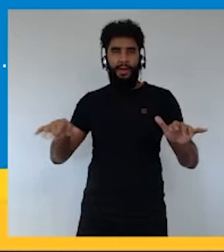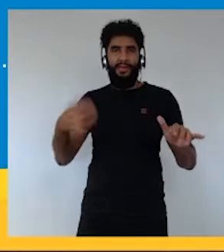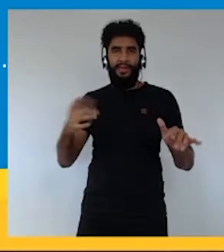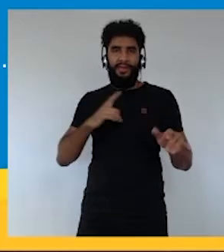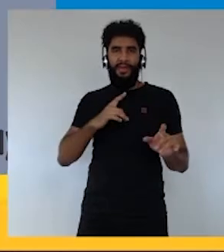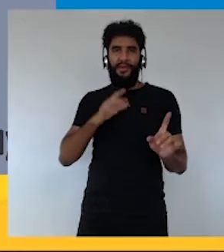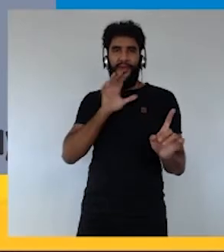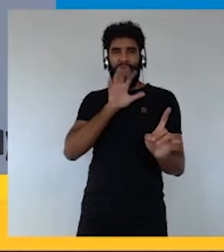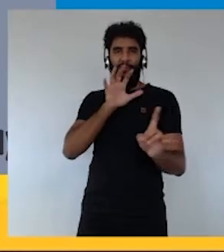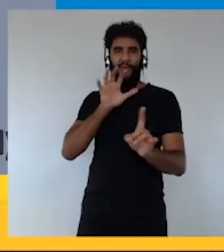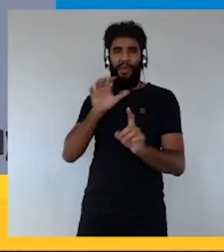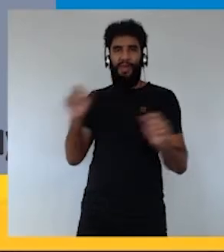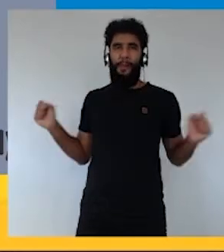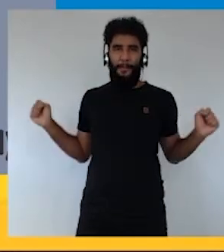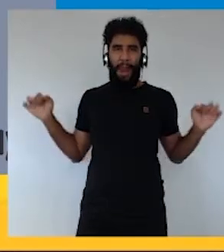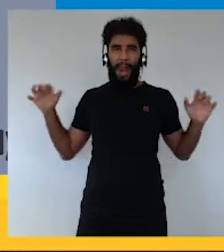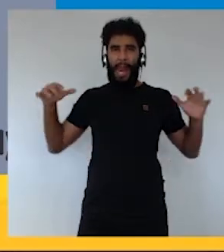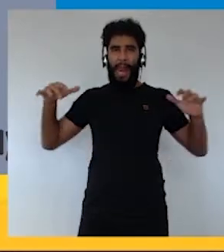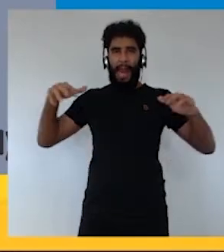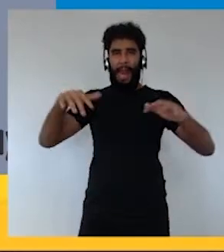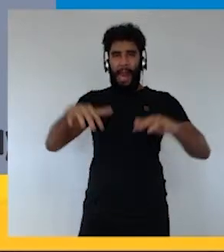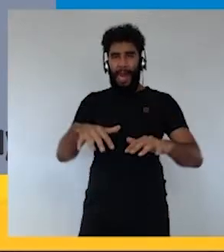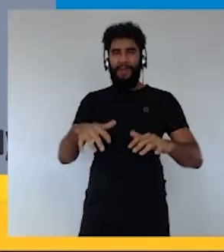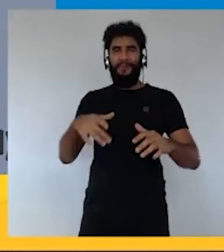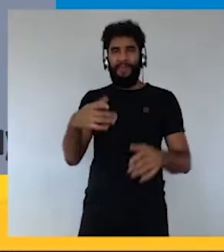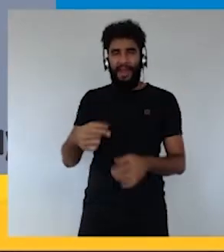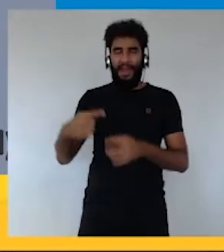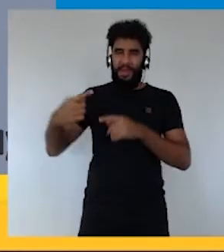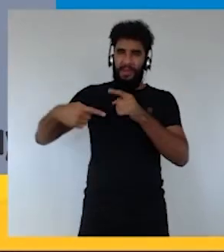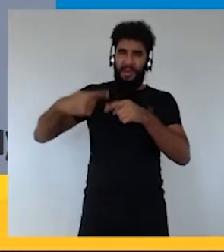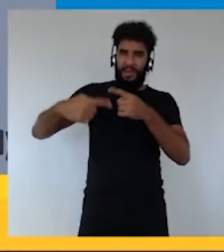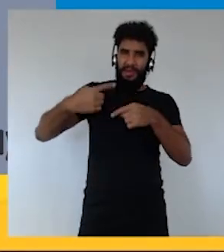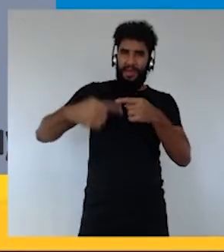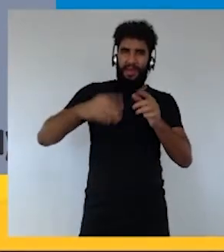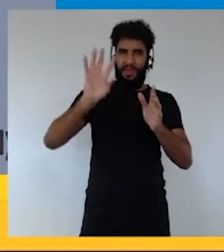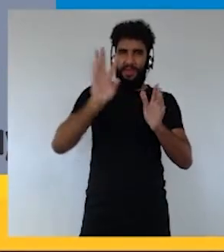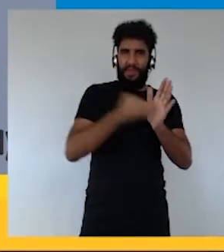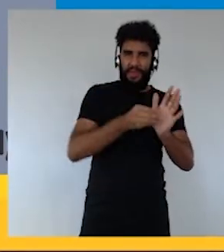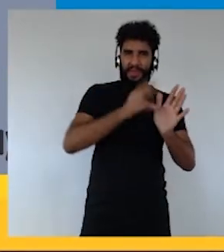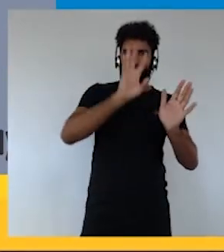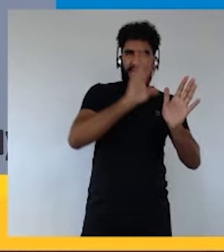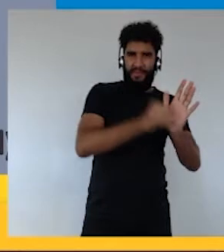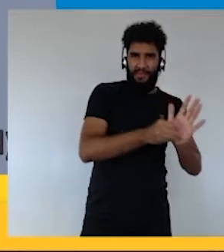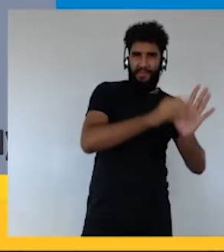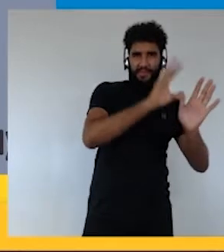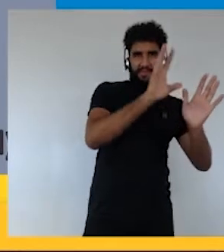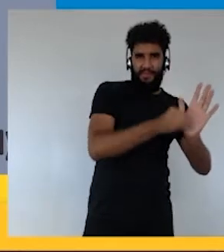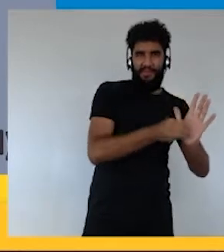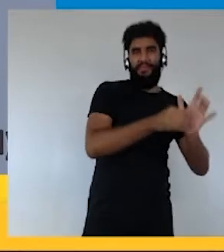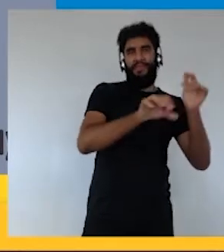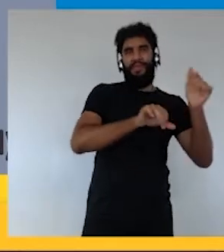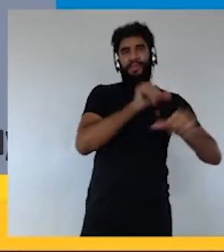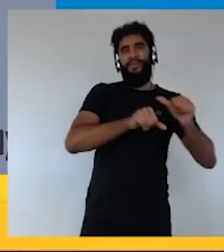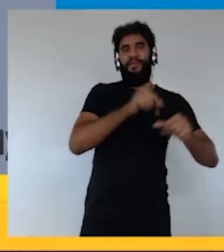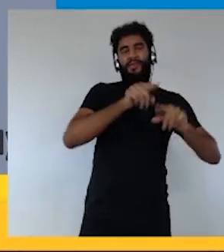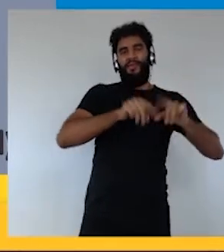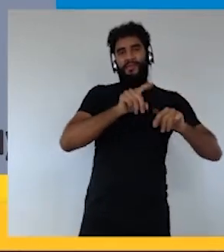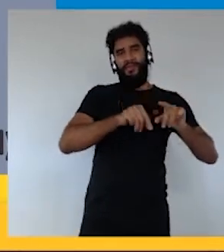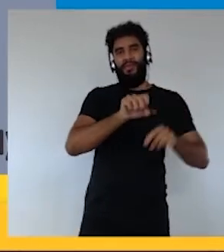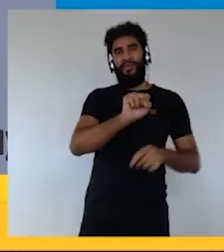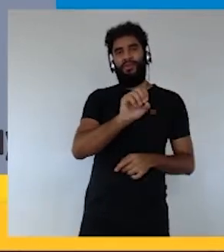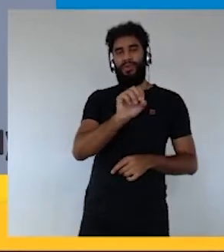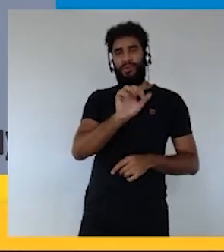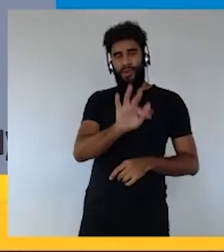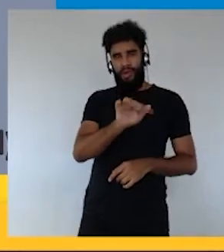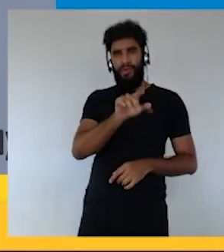efeito manada. E aí, o ciclo de implementação ou de transformar um instrumento de soft law,